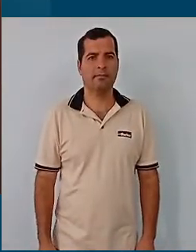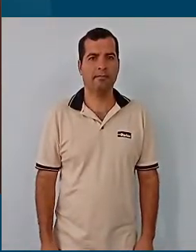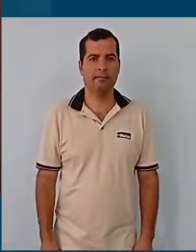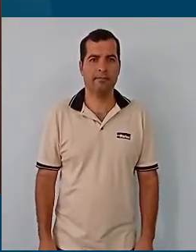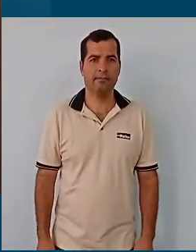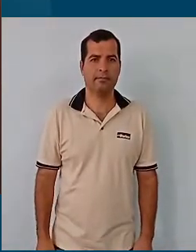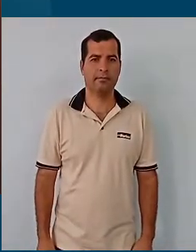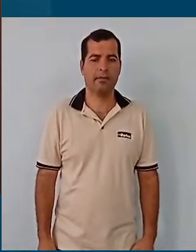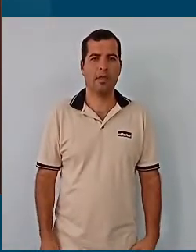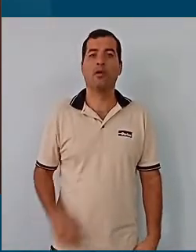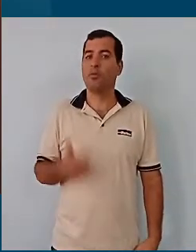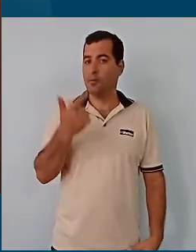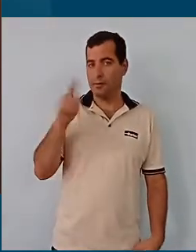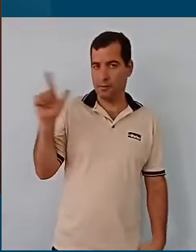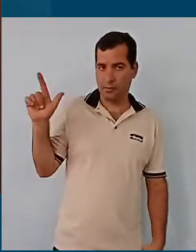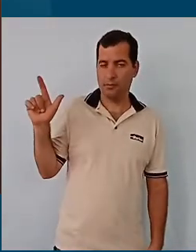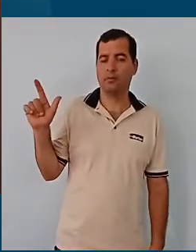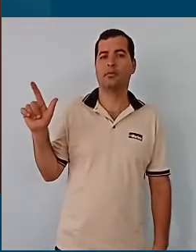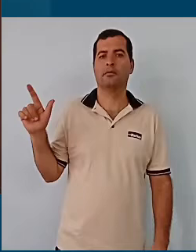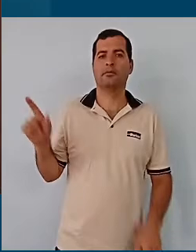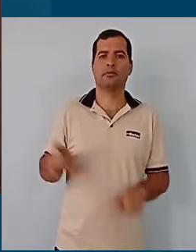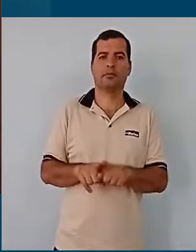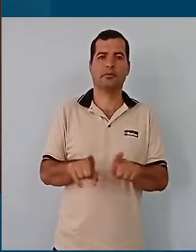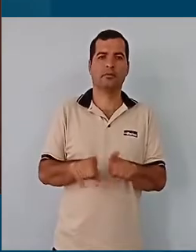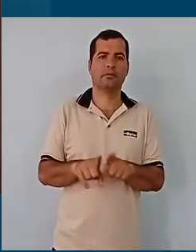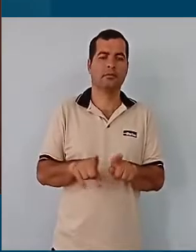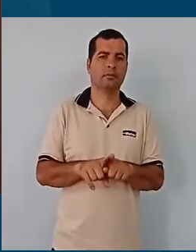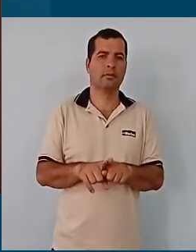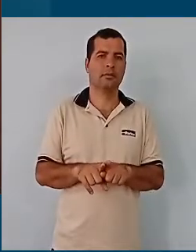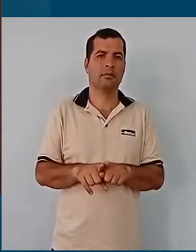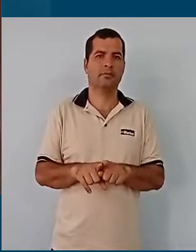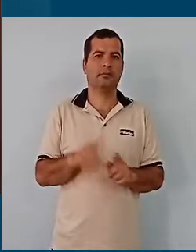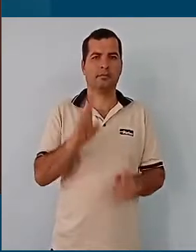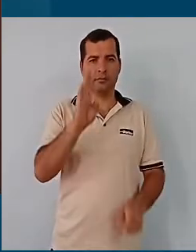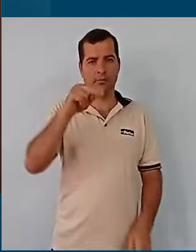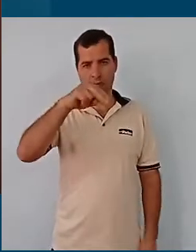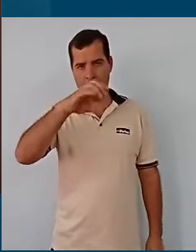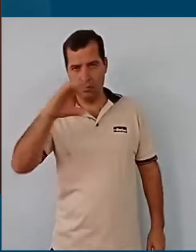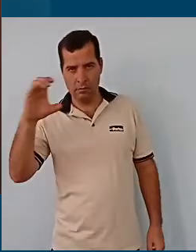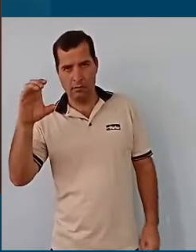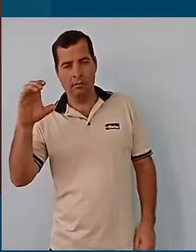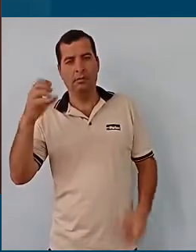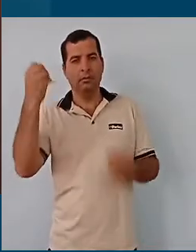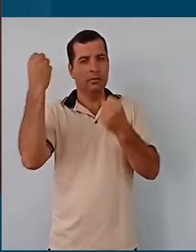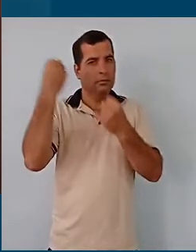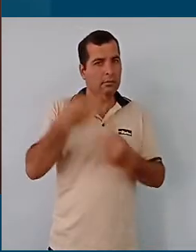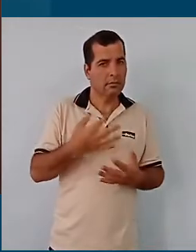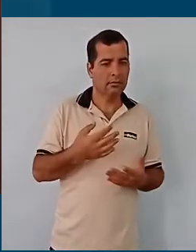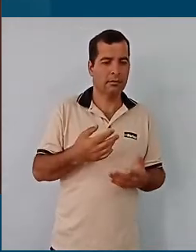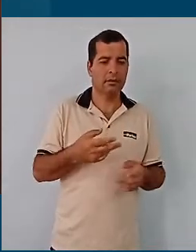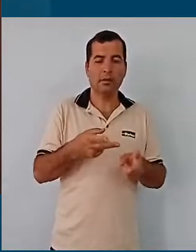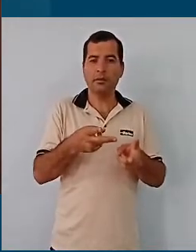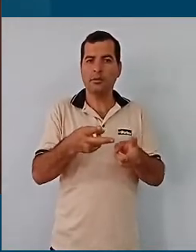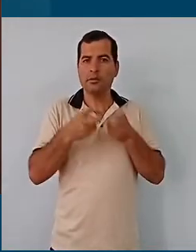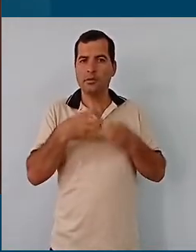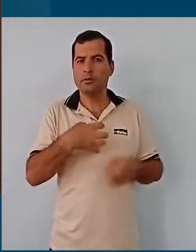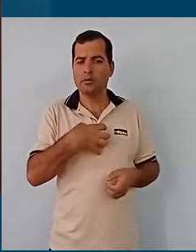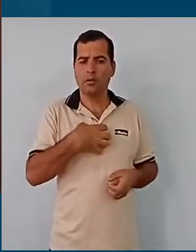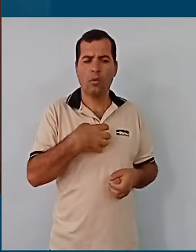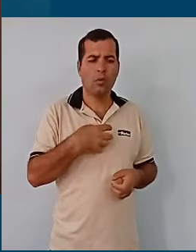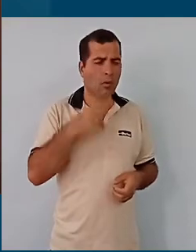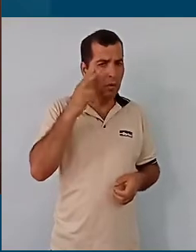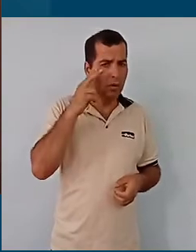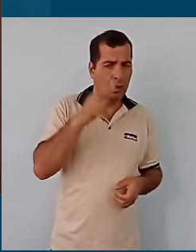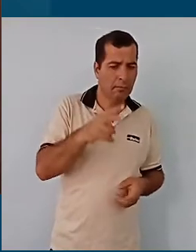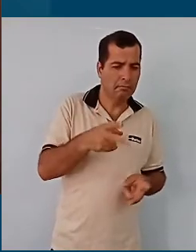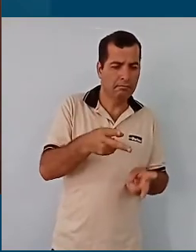E outro elemento que a BNCC vai falar desse olhar para a educação infantil e vai falar